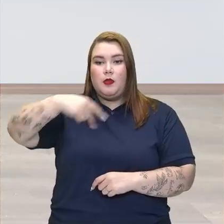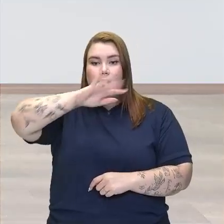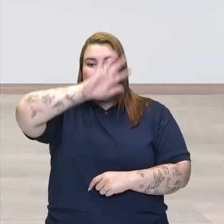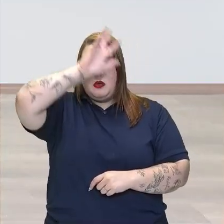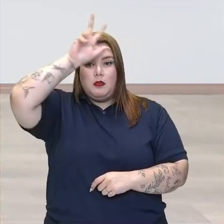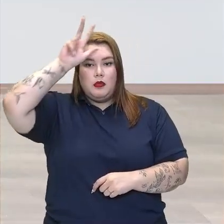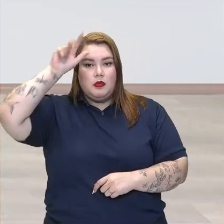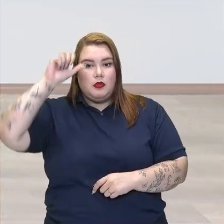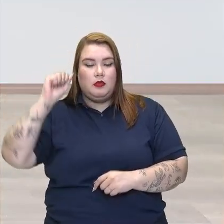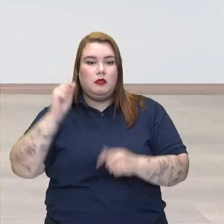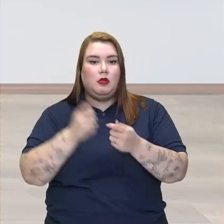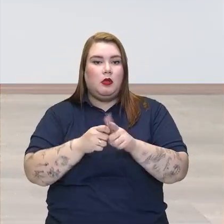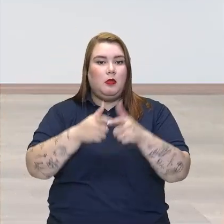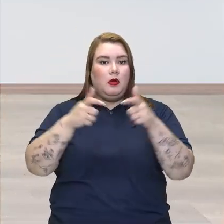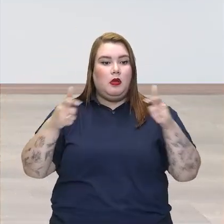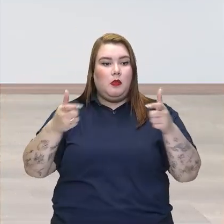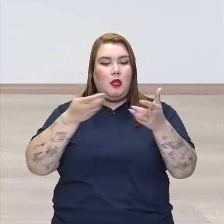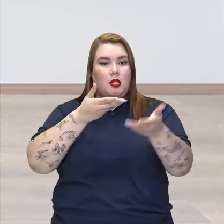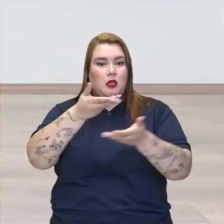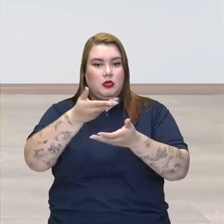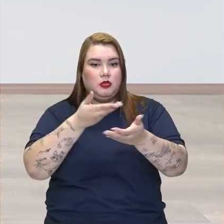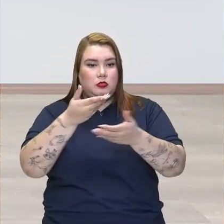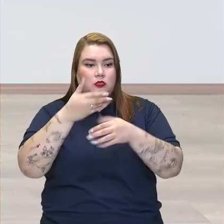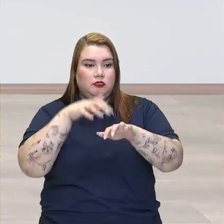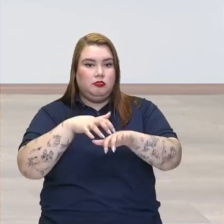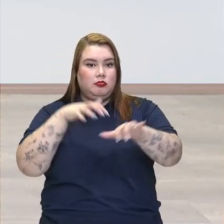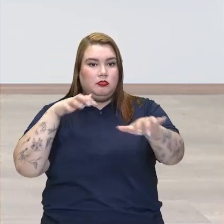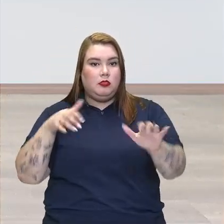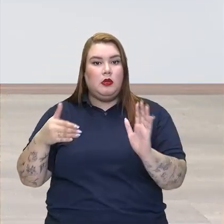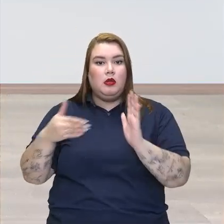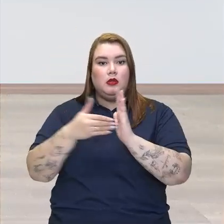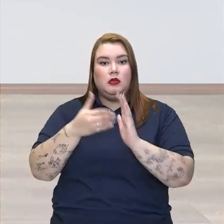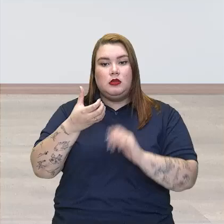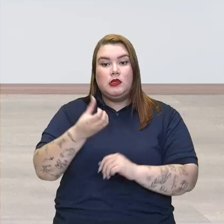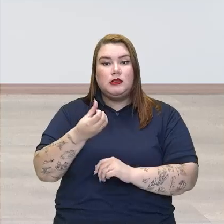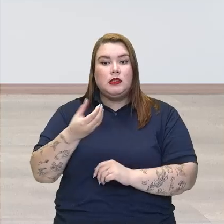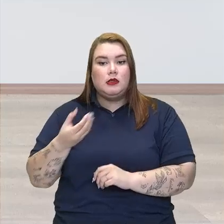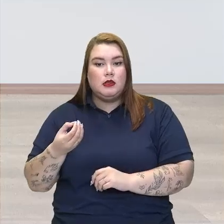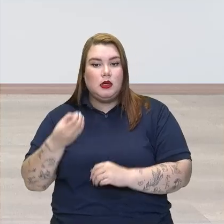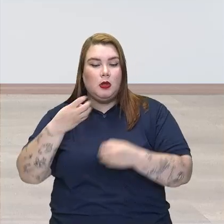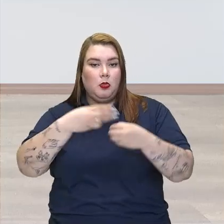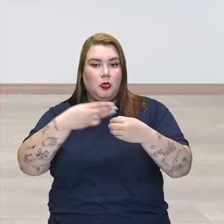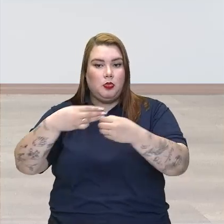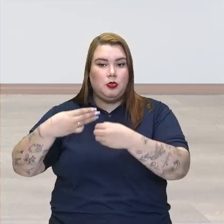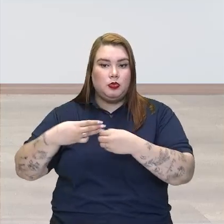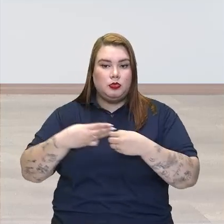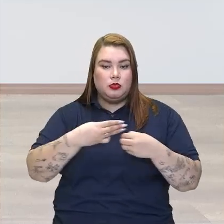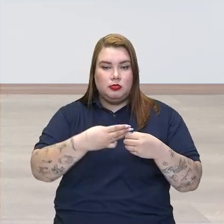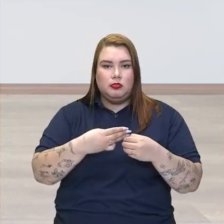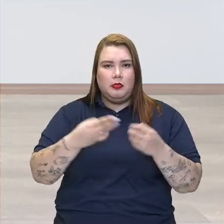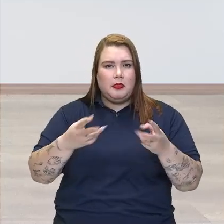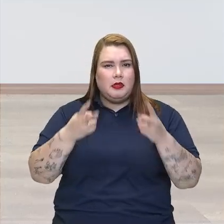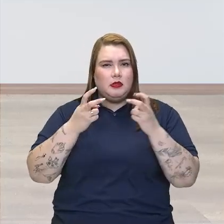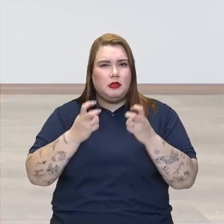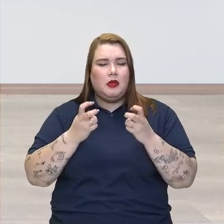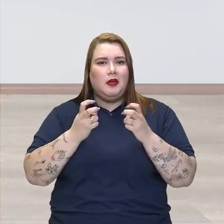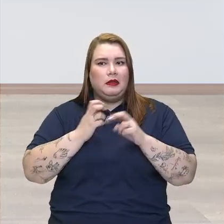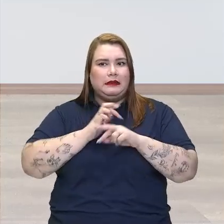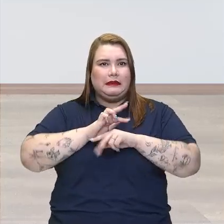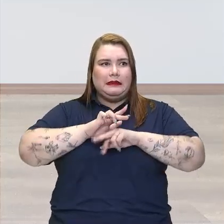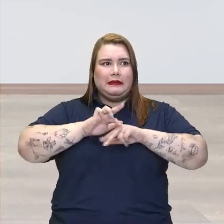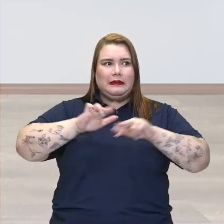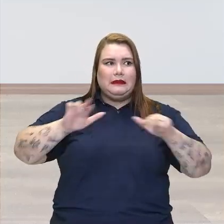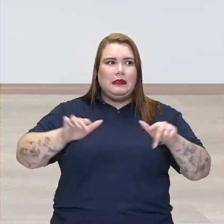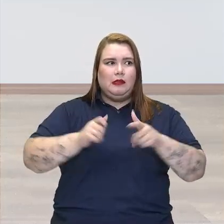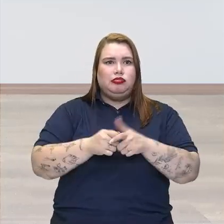quantidade de atendimento no ensino imediato que chega até 60 municípios. Então, imagina a diversidade, né, professora verdade. Ellen?